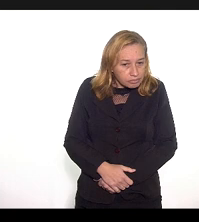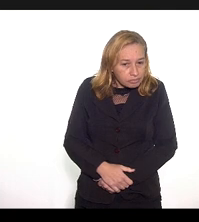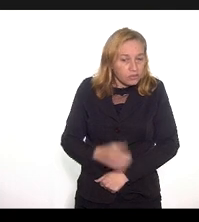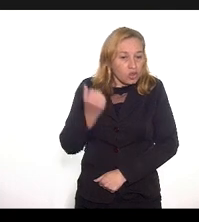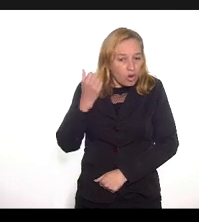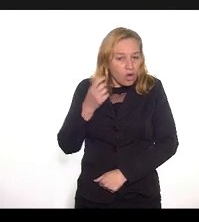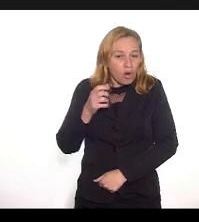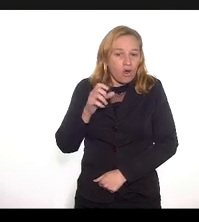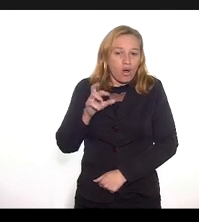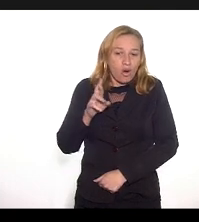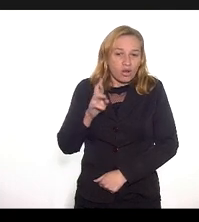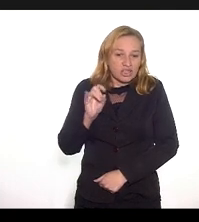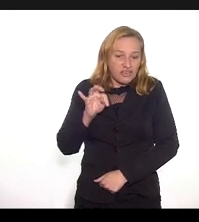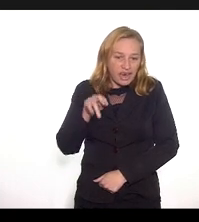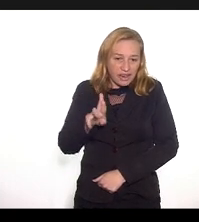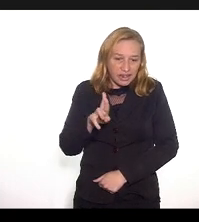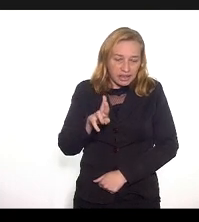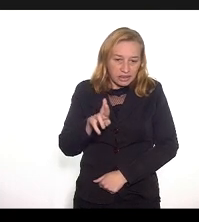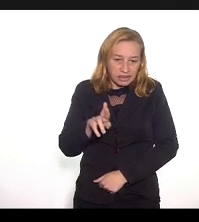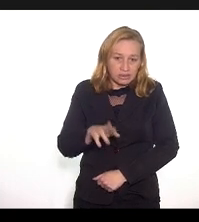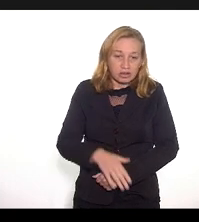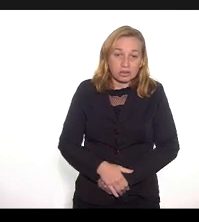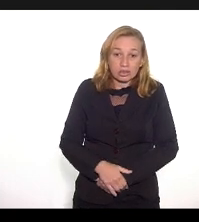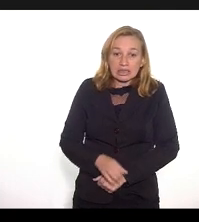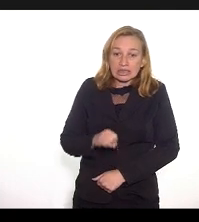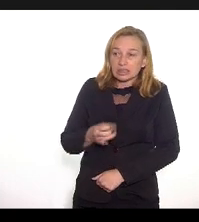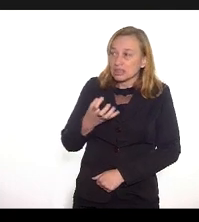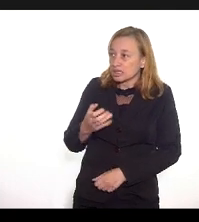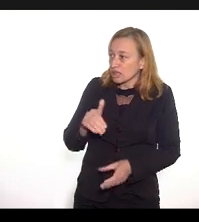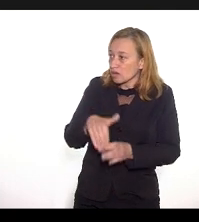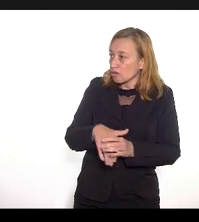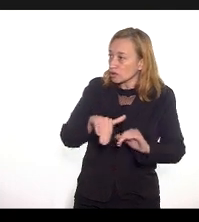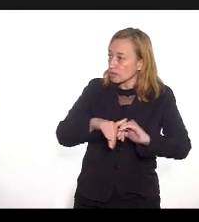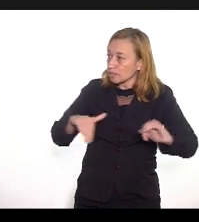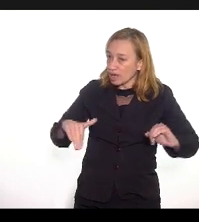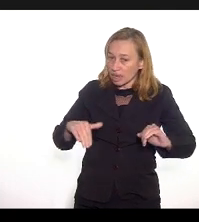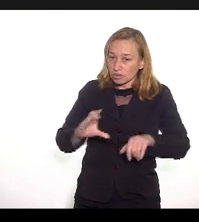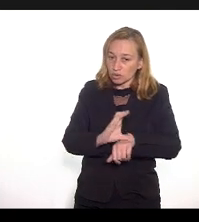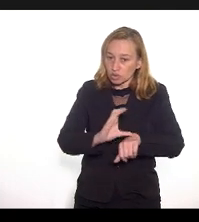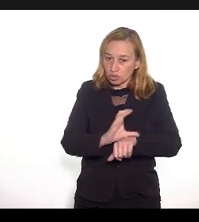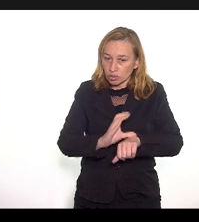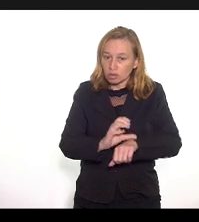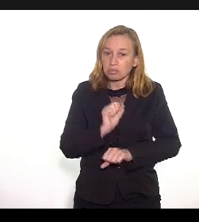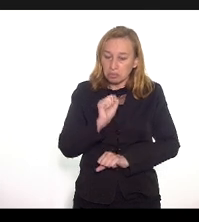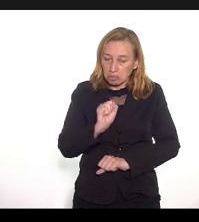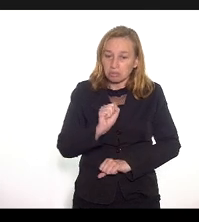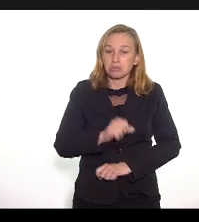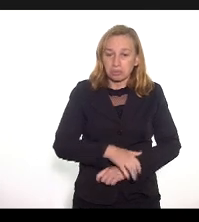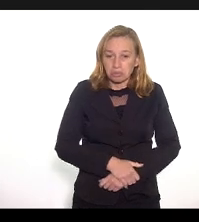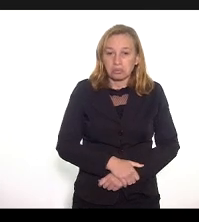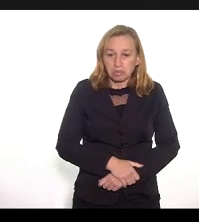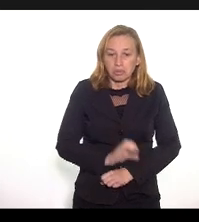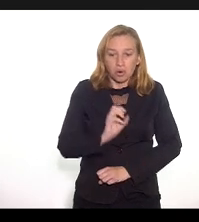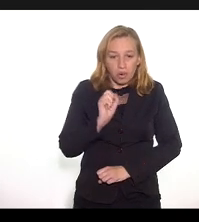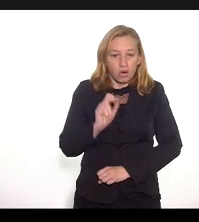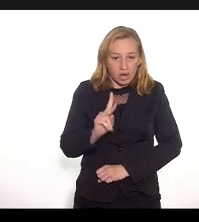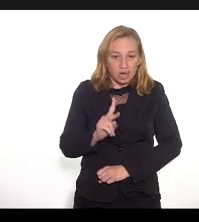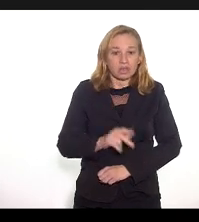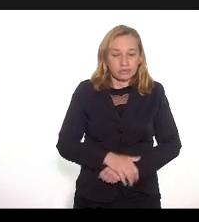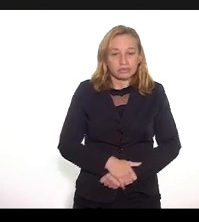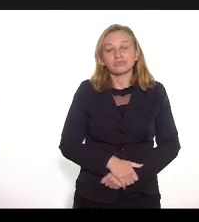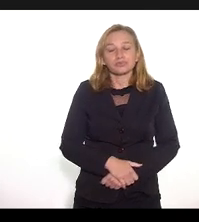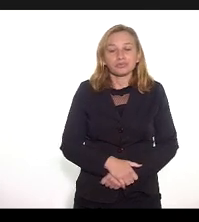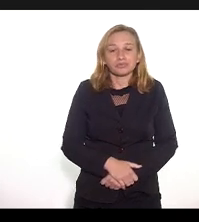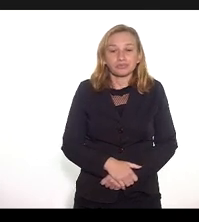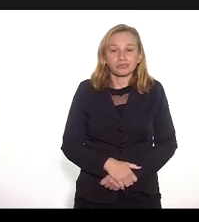Rosenberg Reis. Se o senhor quiser, eu dou voto em separado. Voto em separado, deputado Luiz Paulo. Então, constitucionalidade com